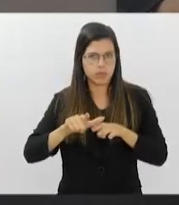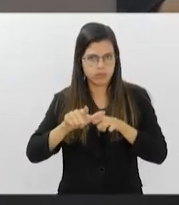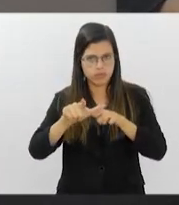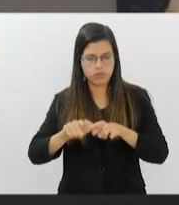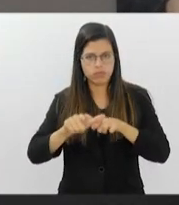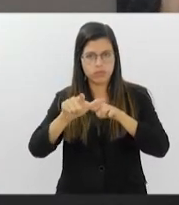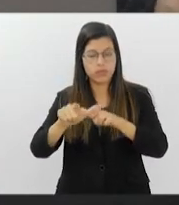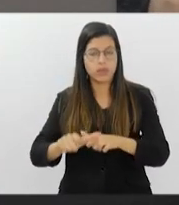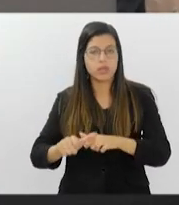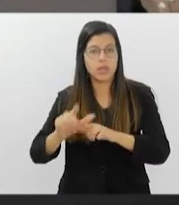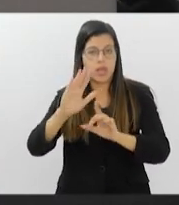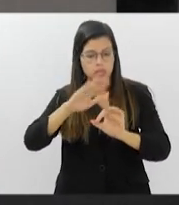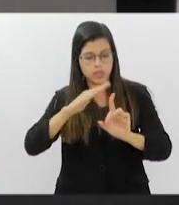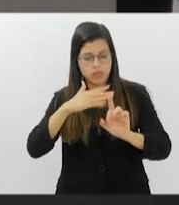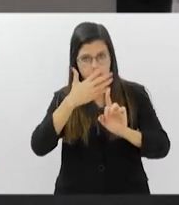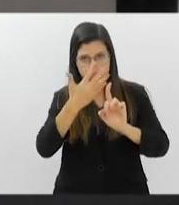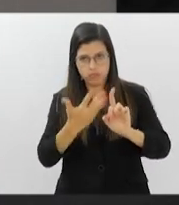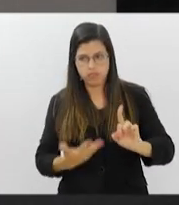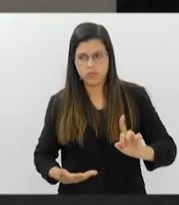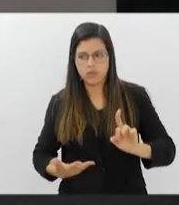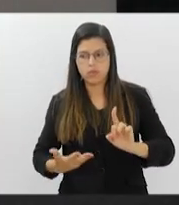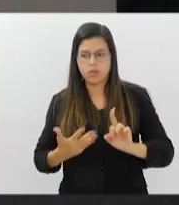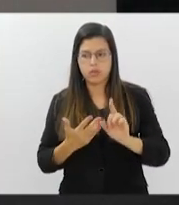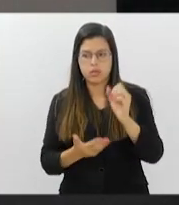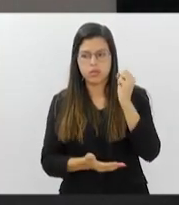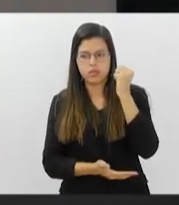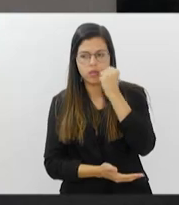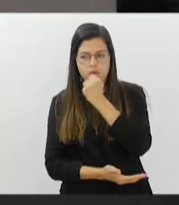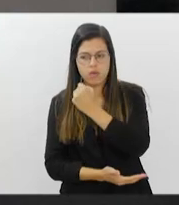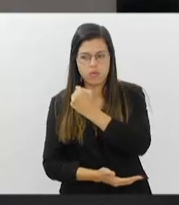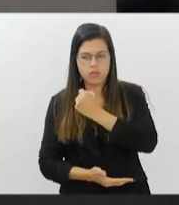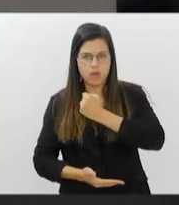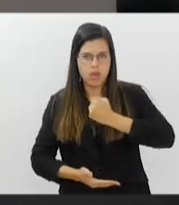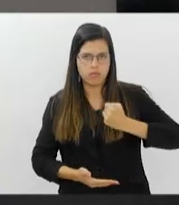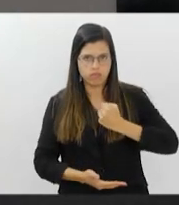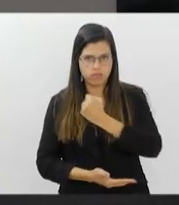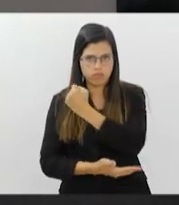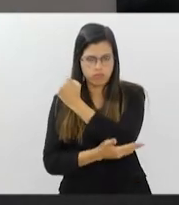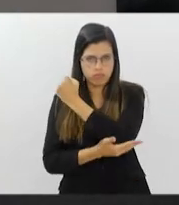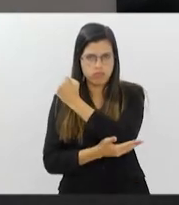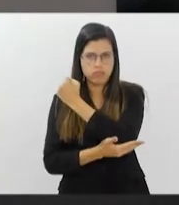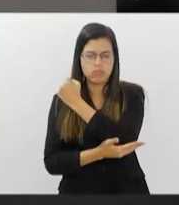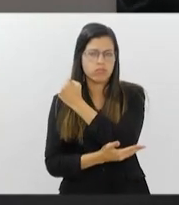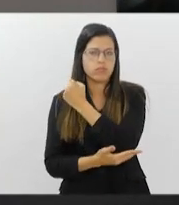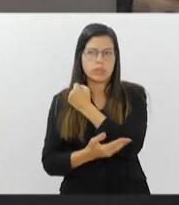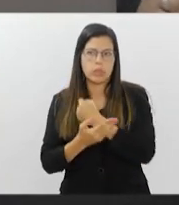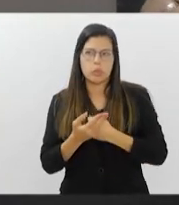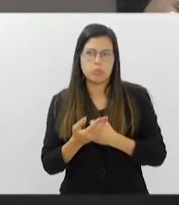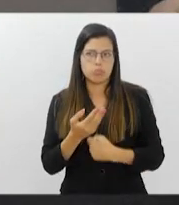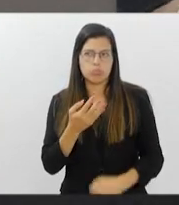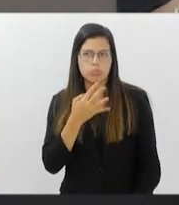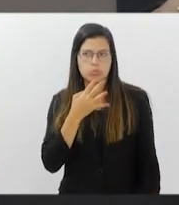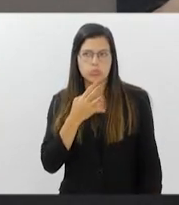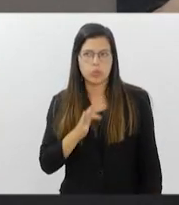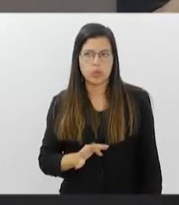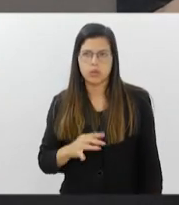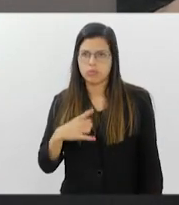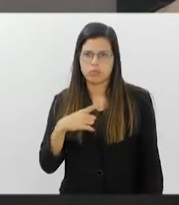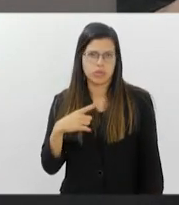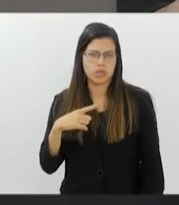Exu, eu desconheço que exista uma casa de Umbanda de culto a